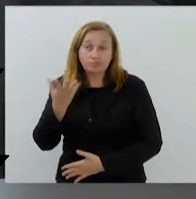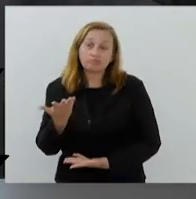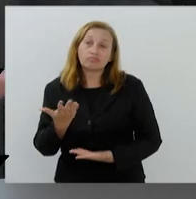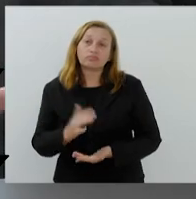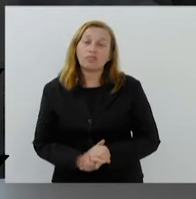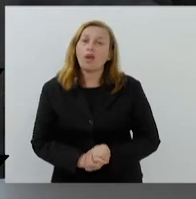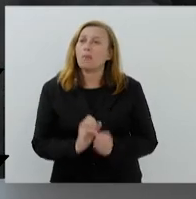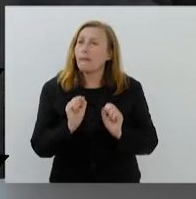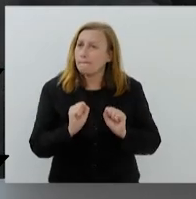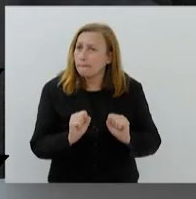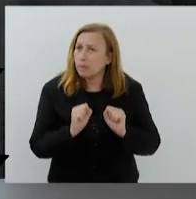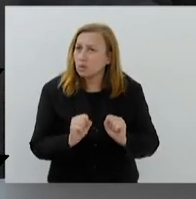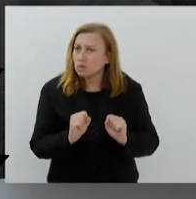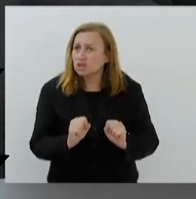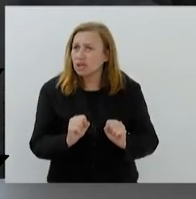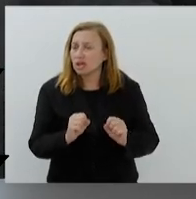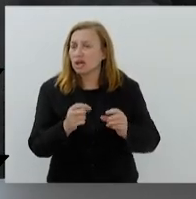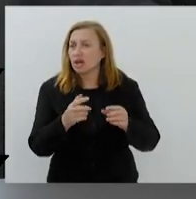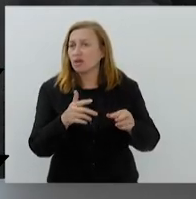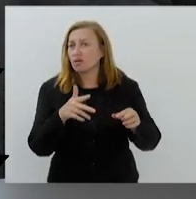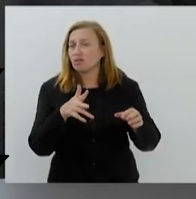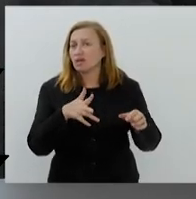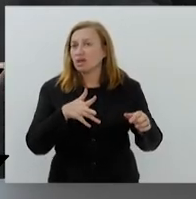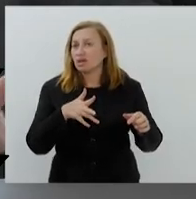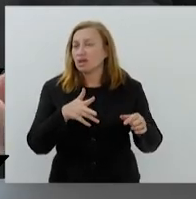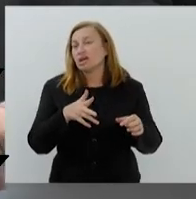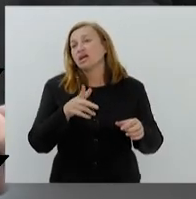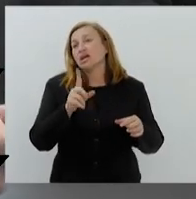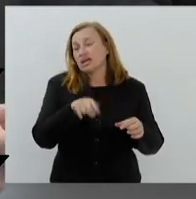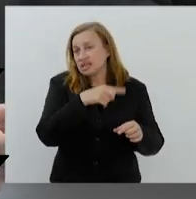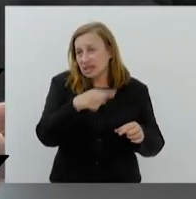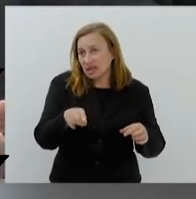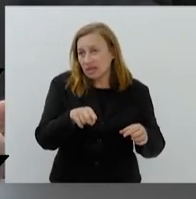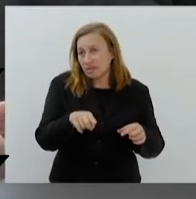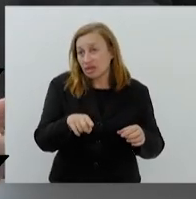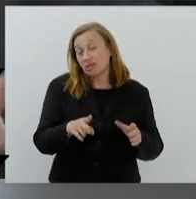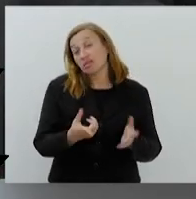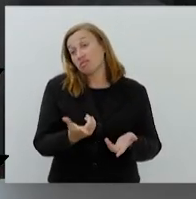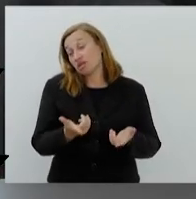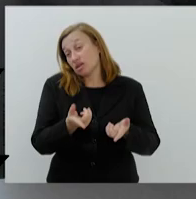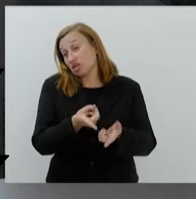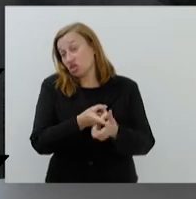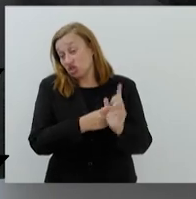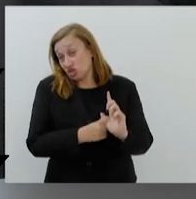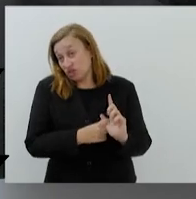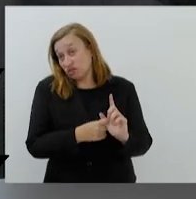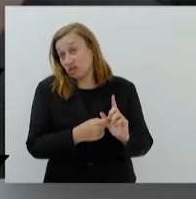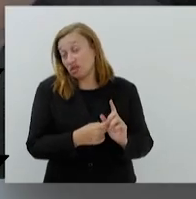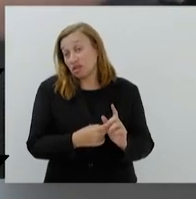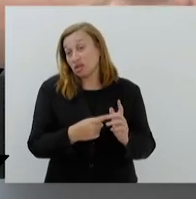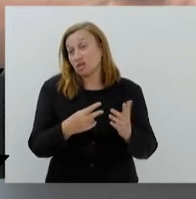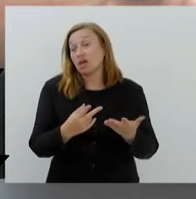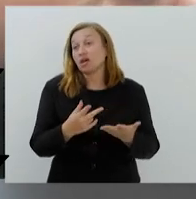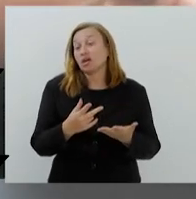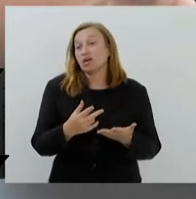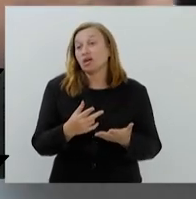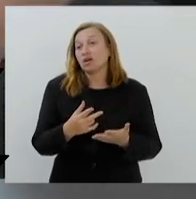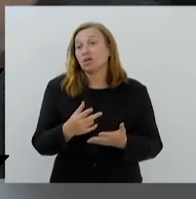para poder haver rompimento unilateral em caso de dívidas, né, o credor deveria